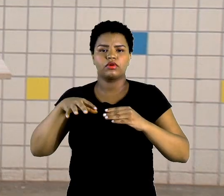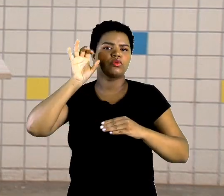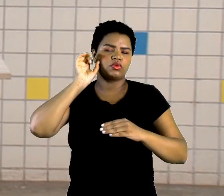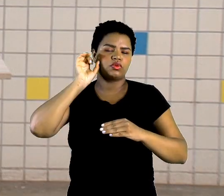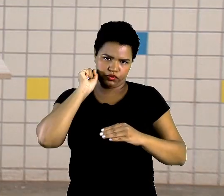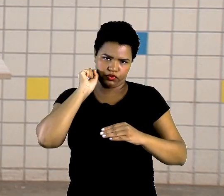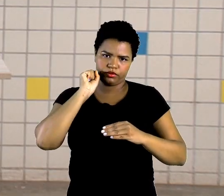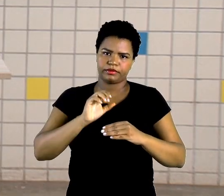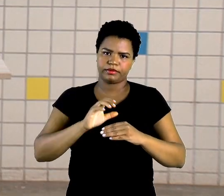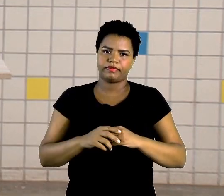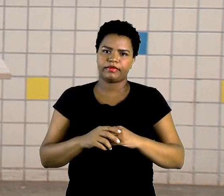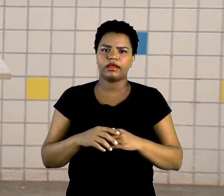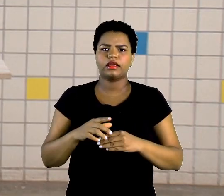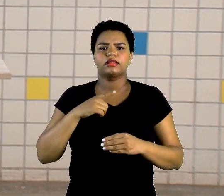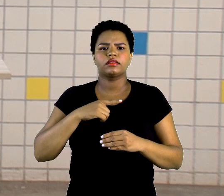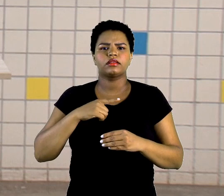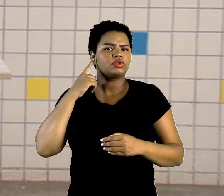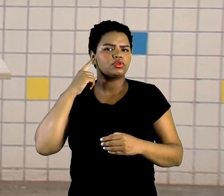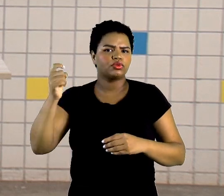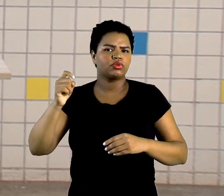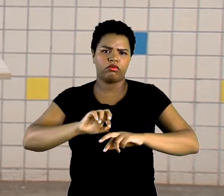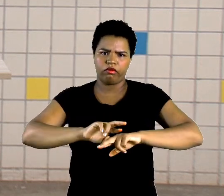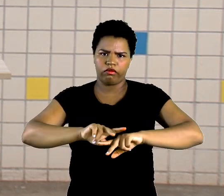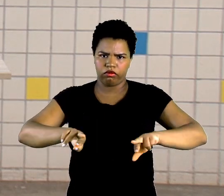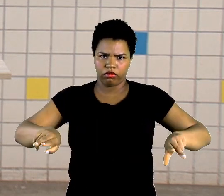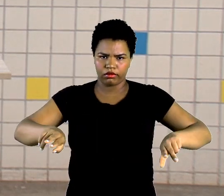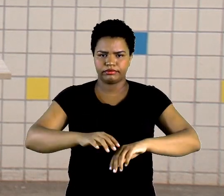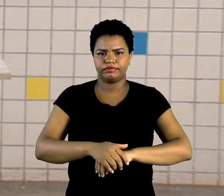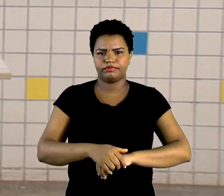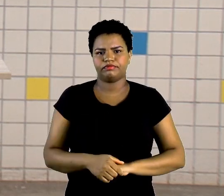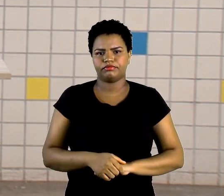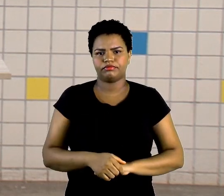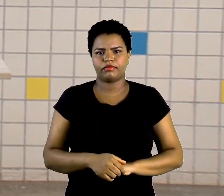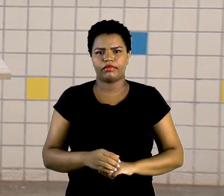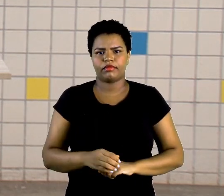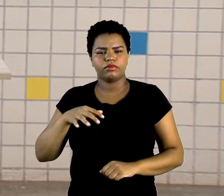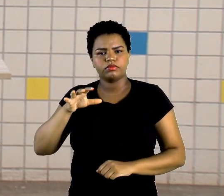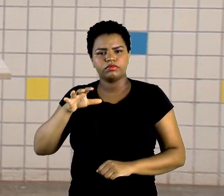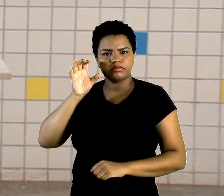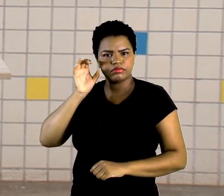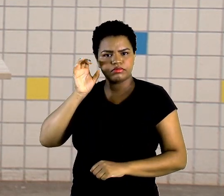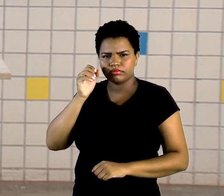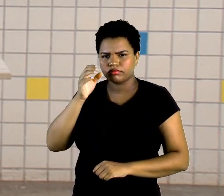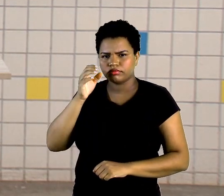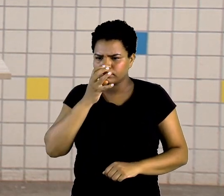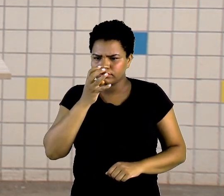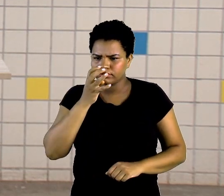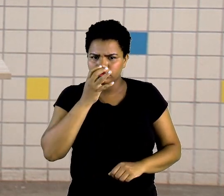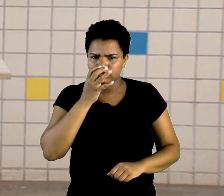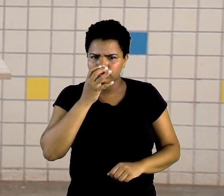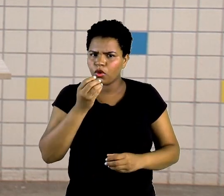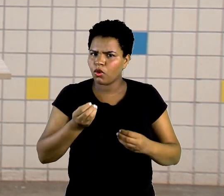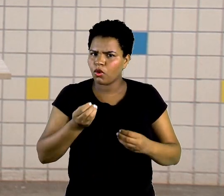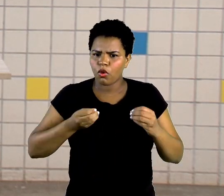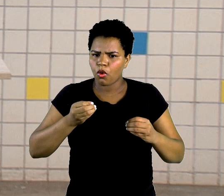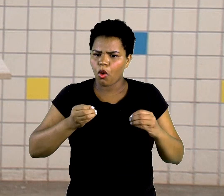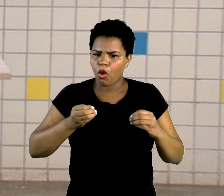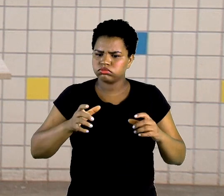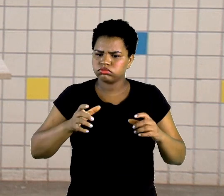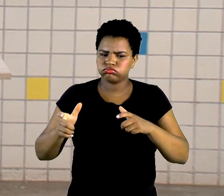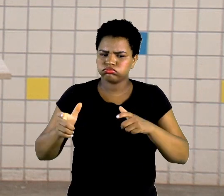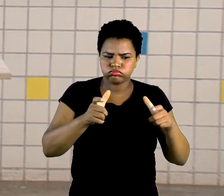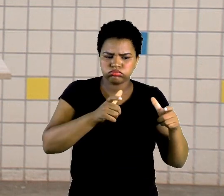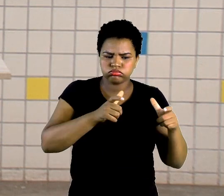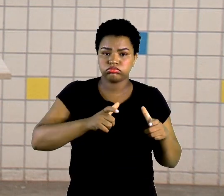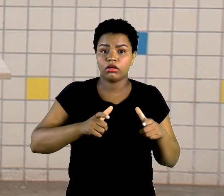em diferentes meios. Quando eu observo como esse som em meios que eles estão, e eu